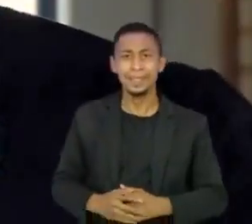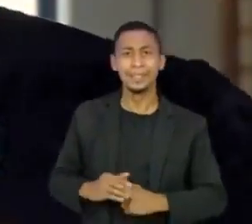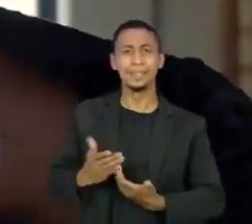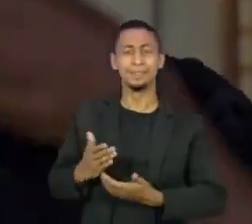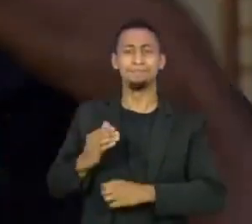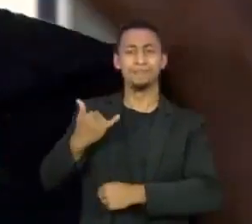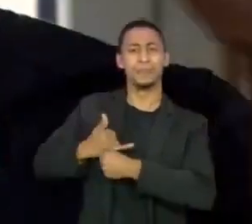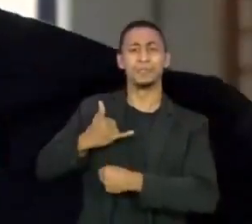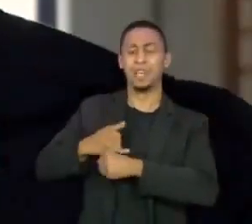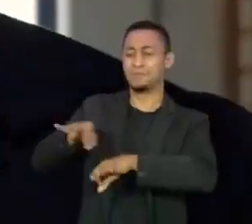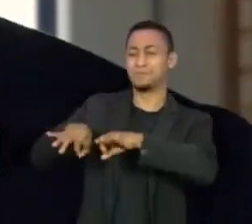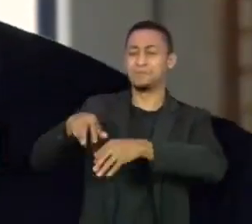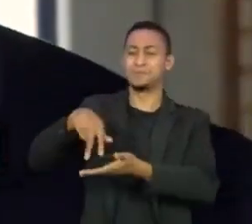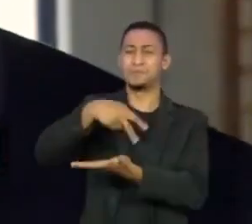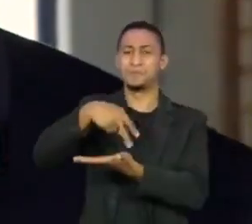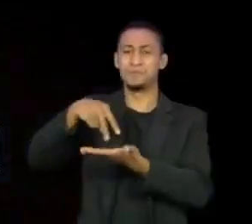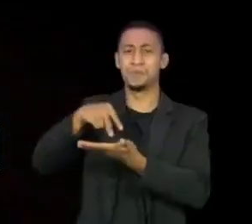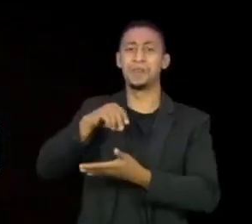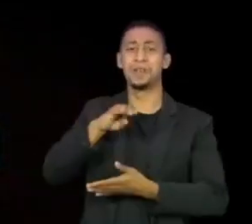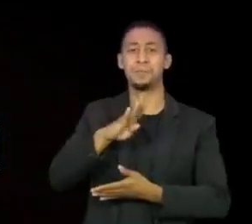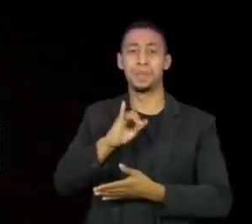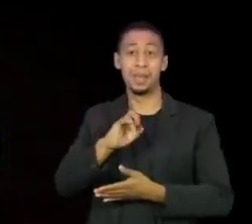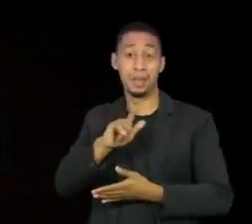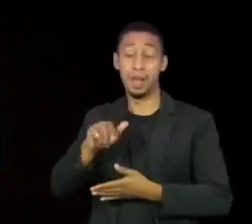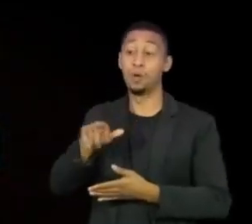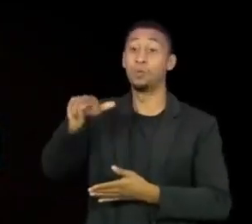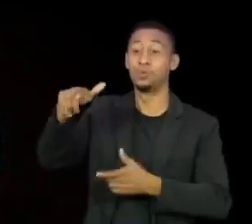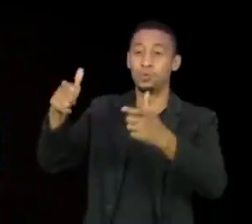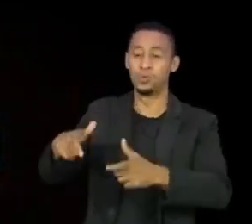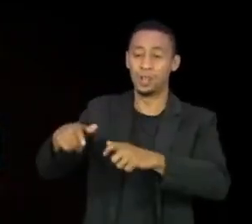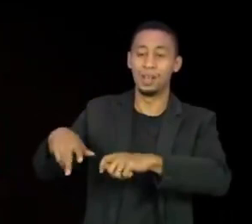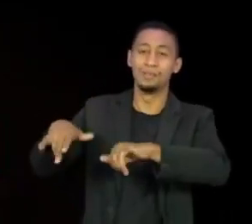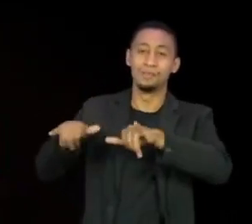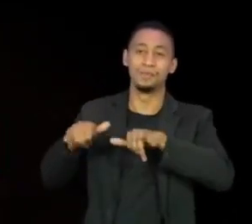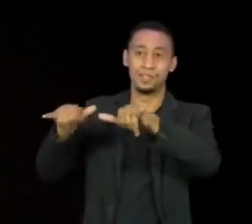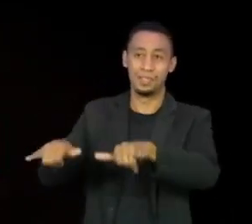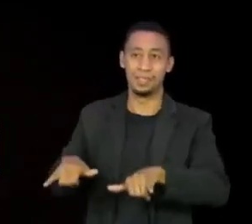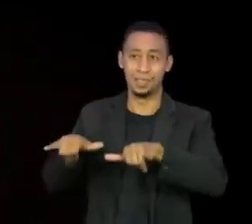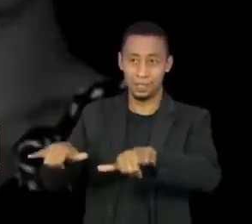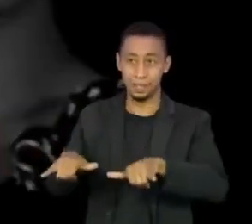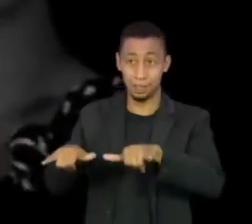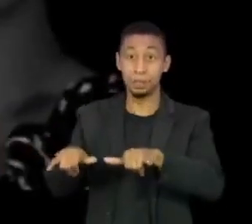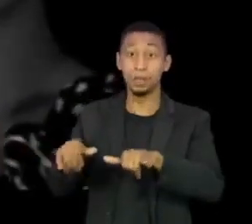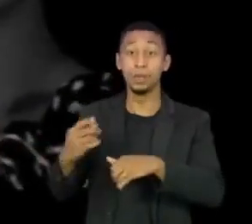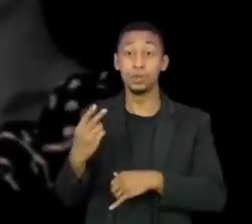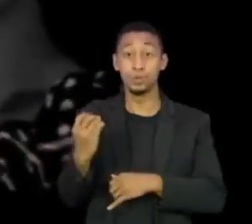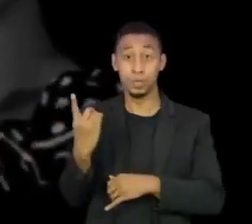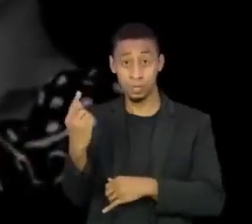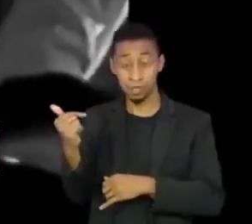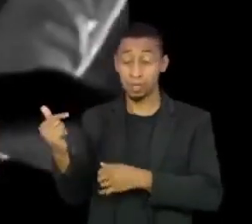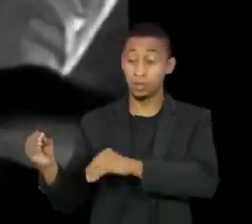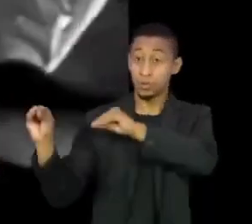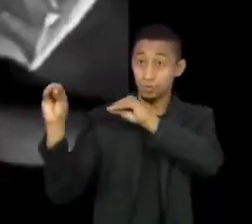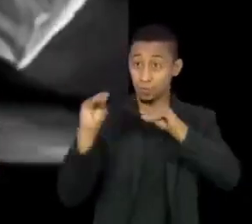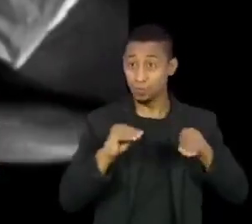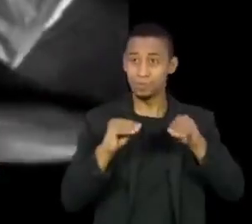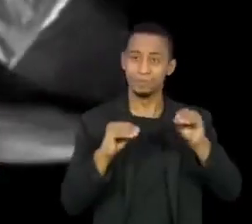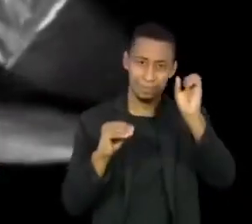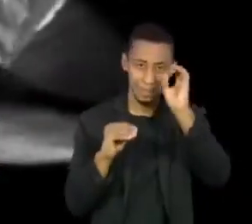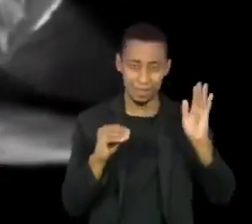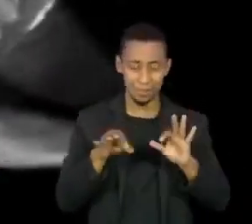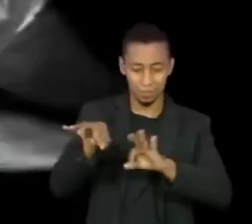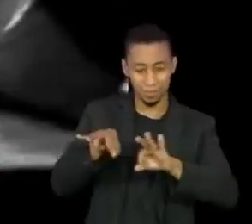chefiou a sessão de dança da Bienal de Viena Voltou ao Brasil em 2017 para comandar o balé da cidade